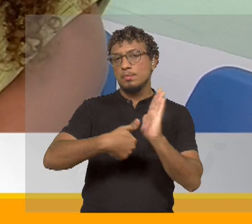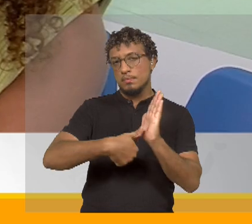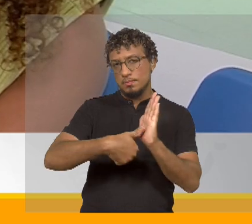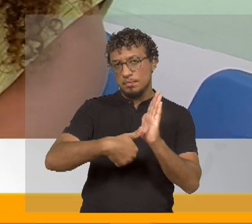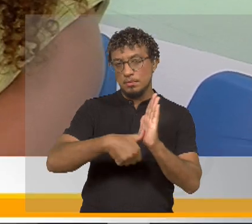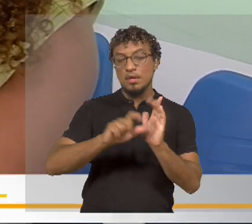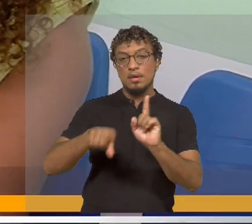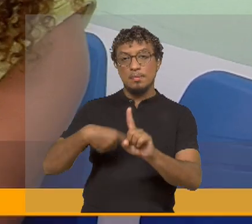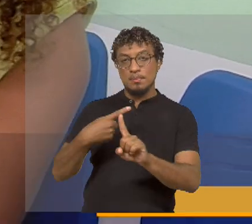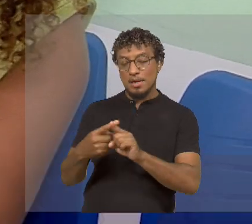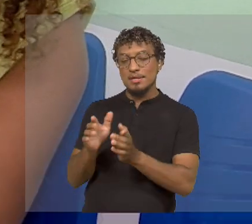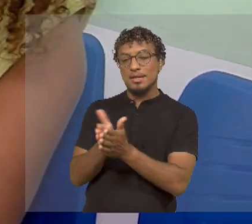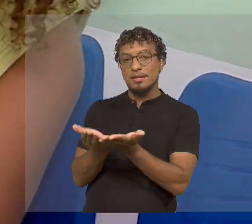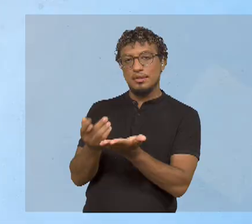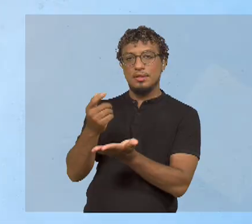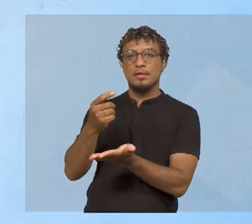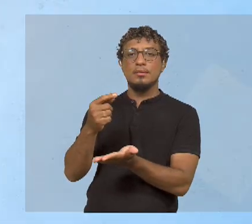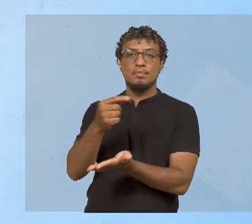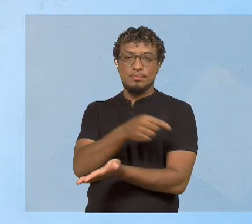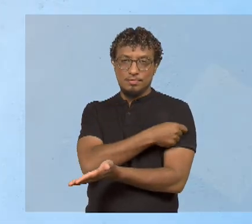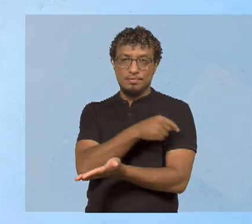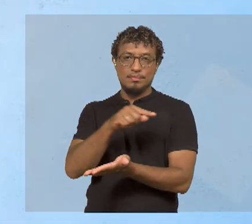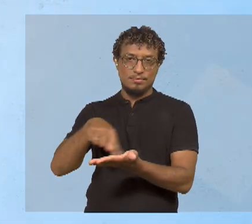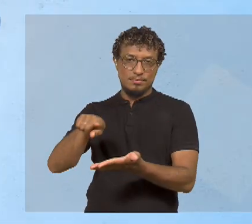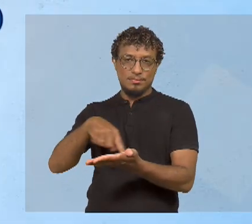e a carteira de vacinação.